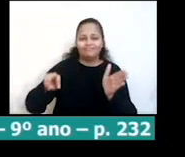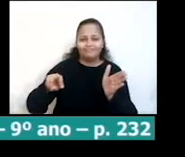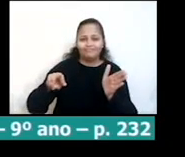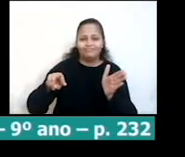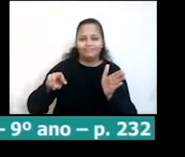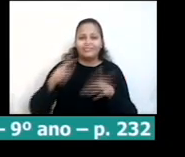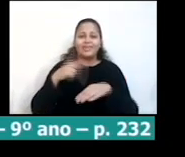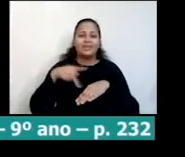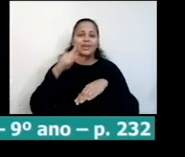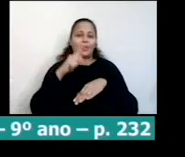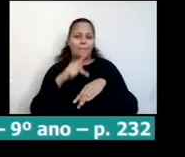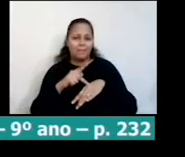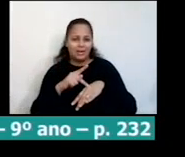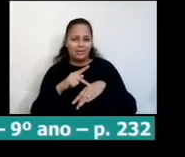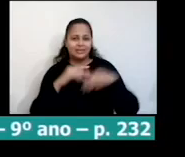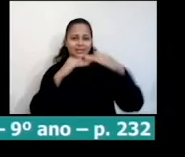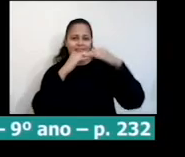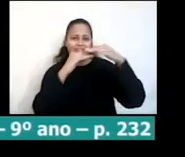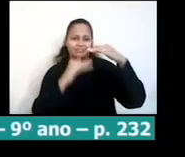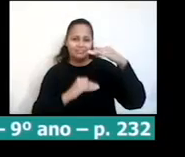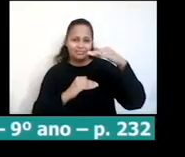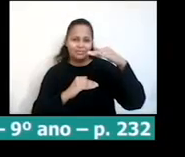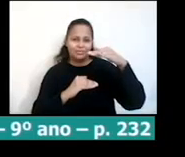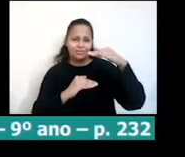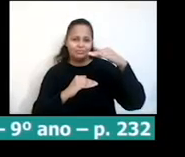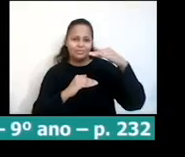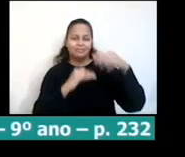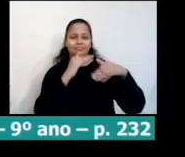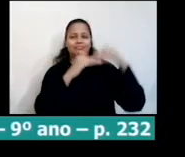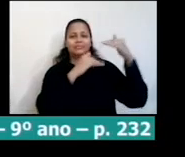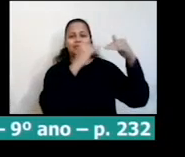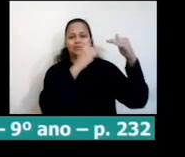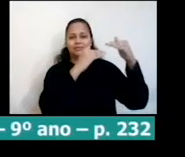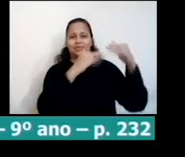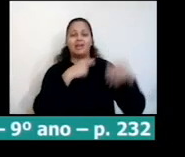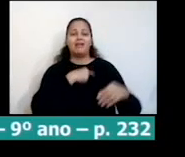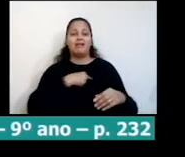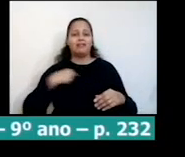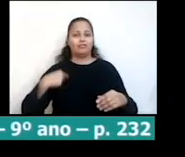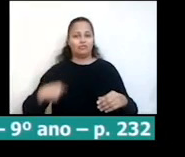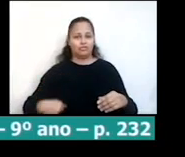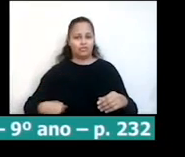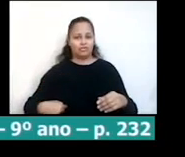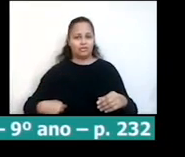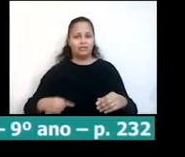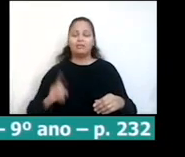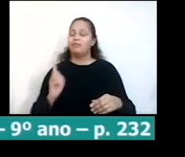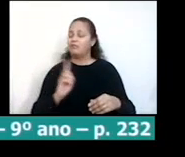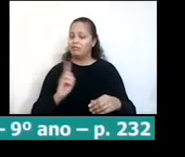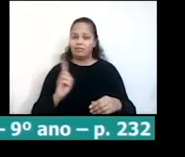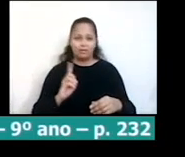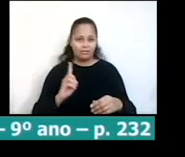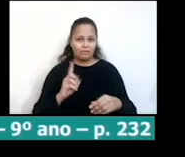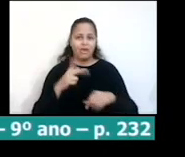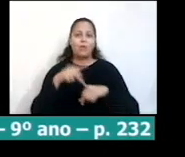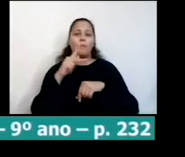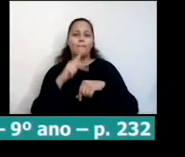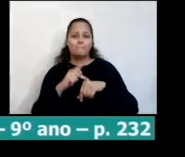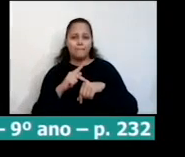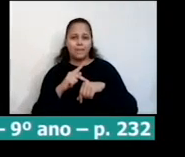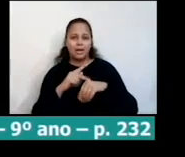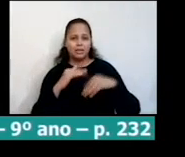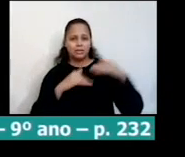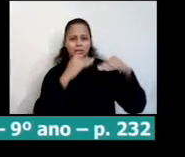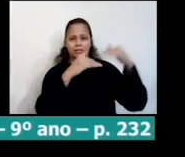país emergente. Os países emergentes são países subdesenvolvidos. Então a China ainda não é considerado um país desenvolvido, apesar de ser